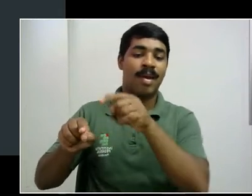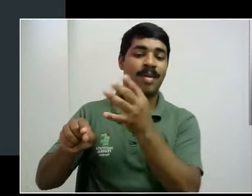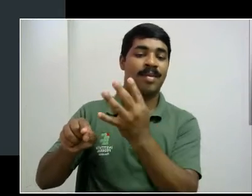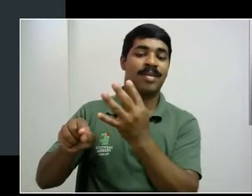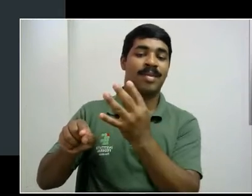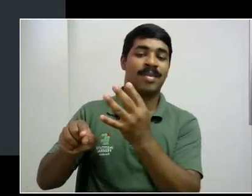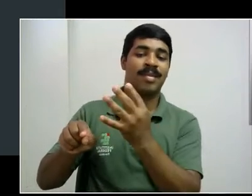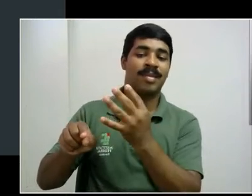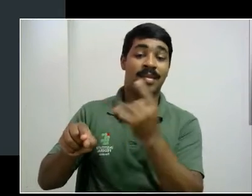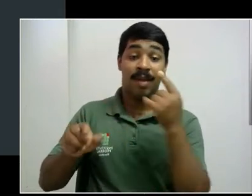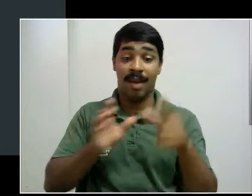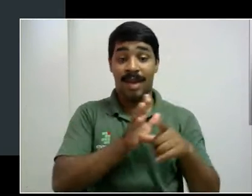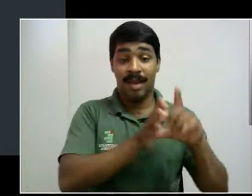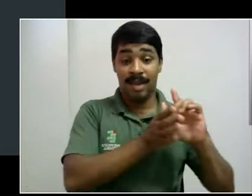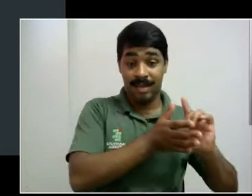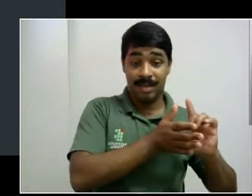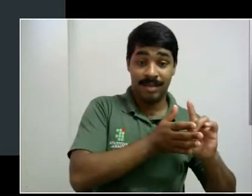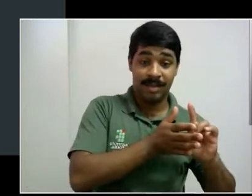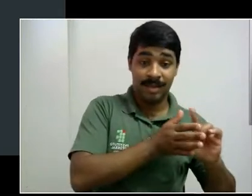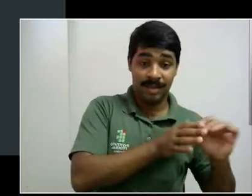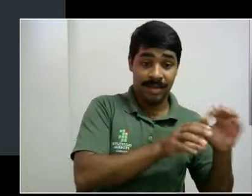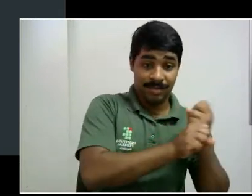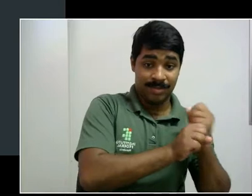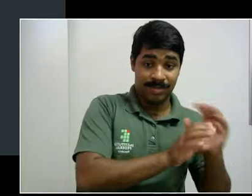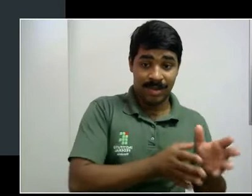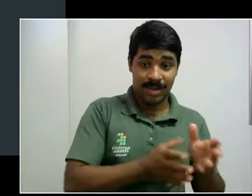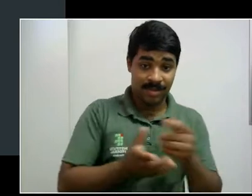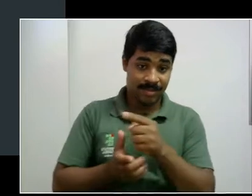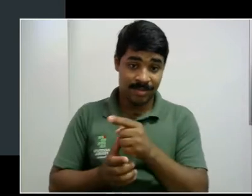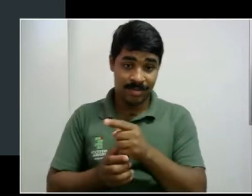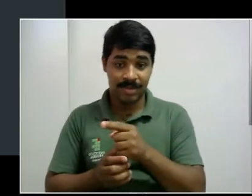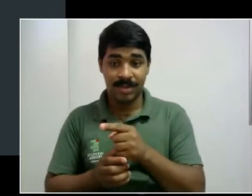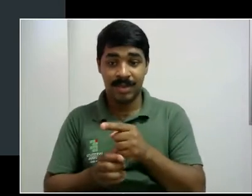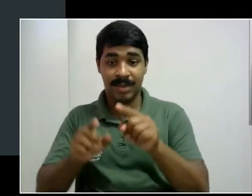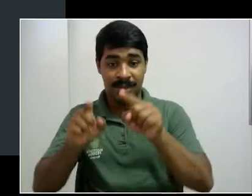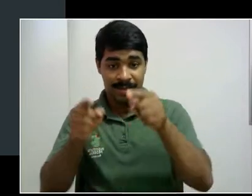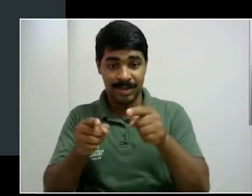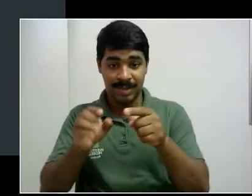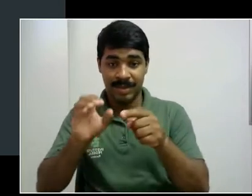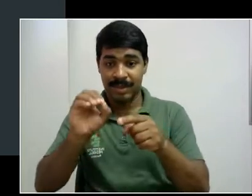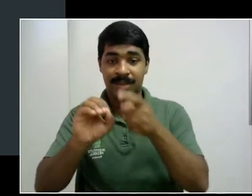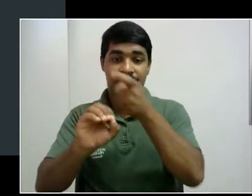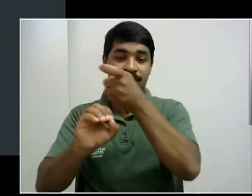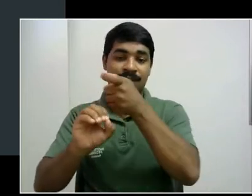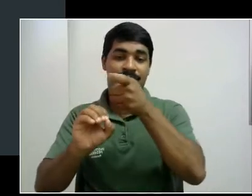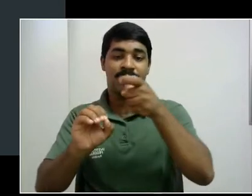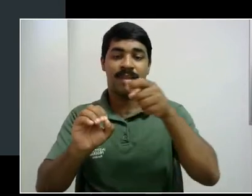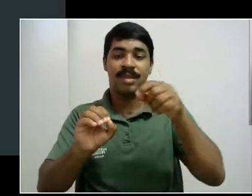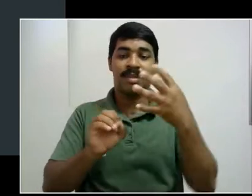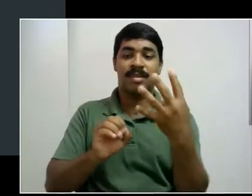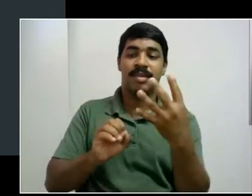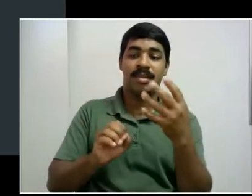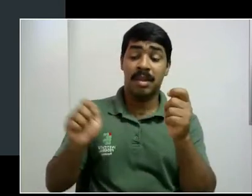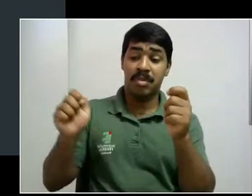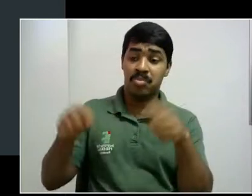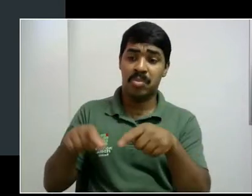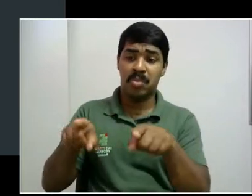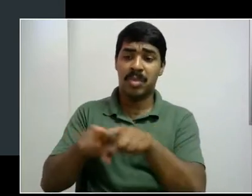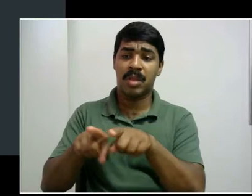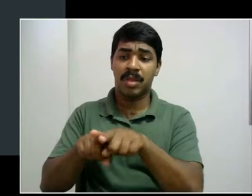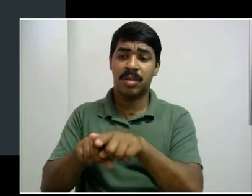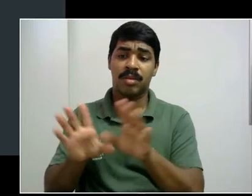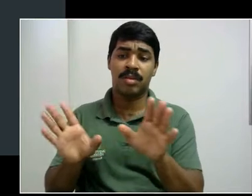menos 4. Tá? Não precisa fazer essa conta, porque como eu sei que o x vale 0, basta eu cortar isso aqui. Ó. O que